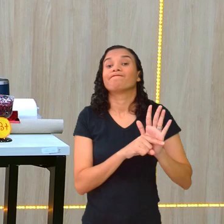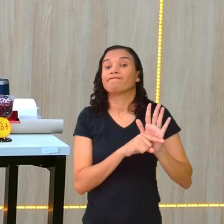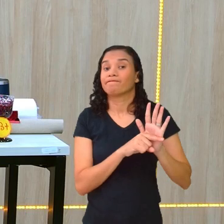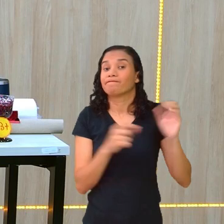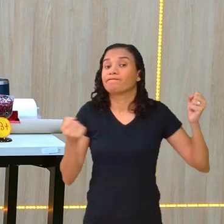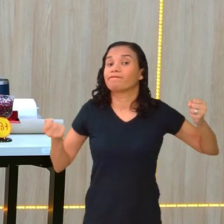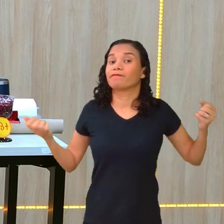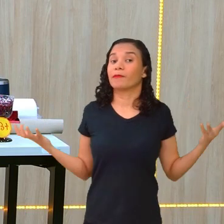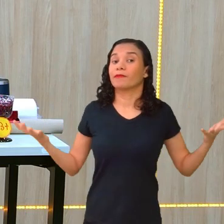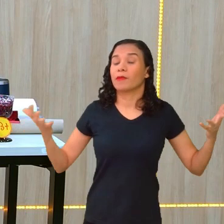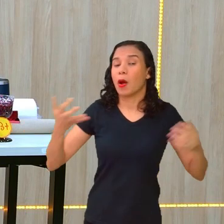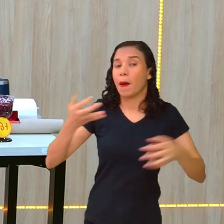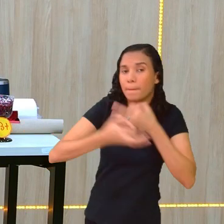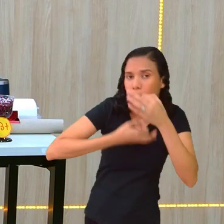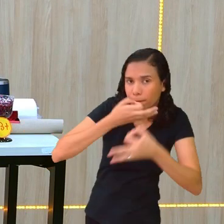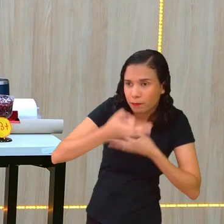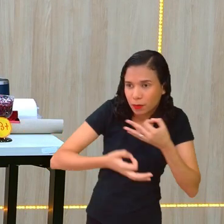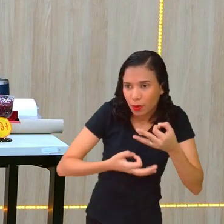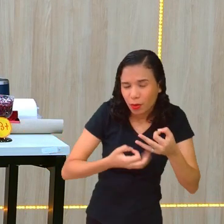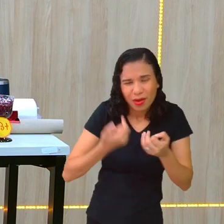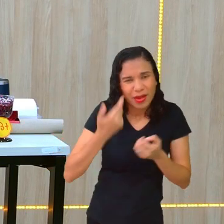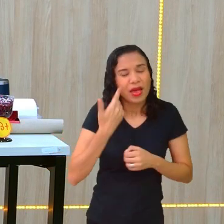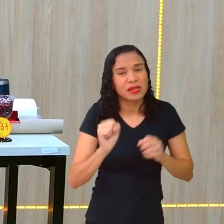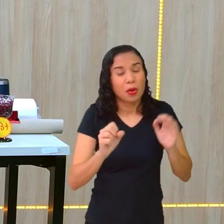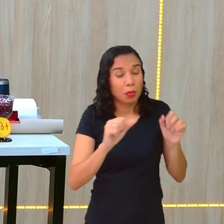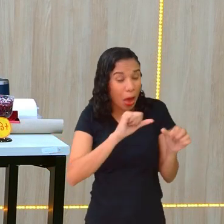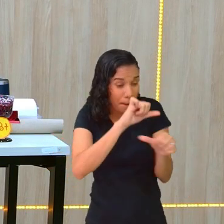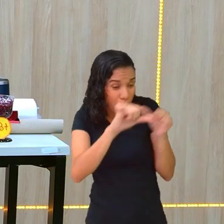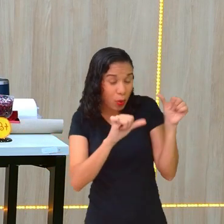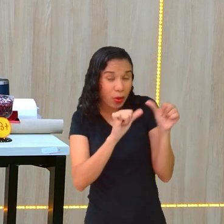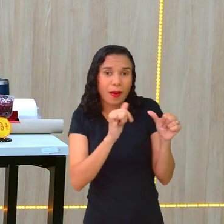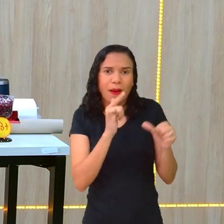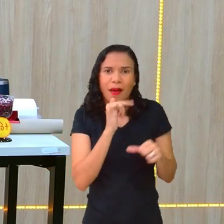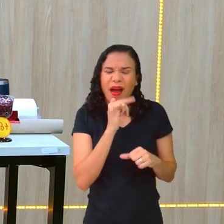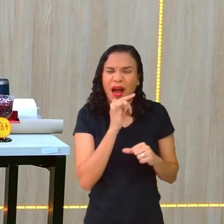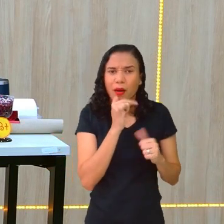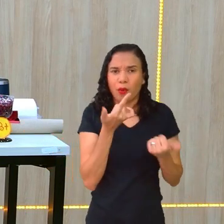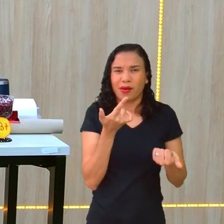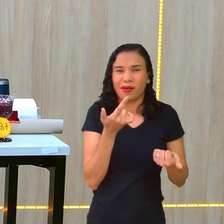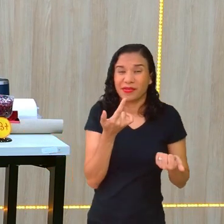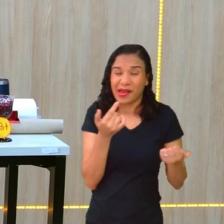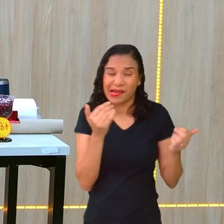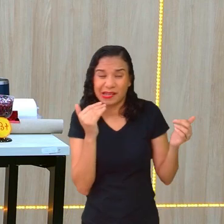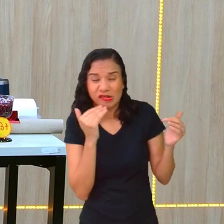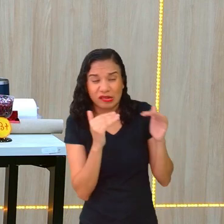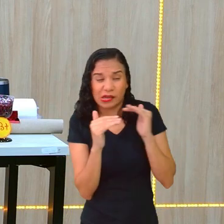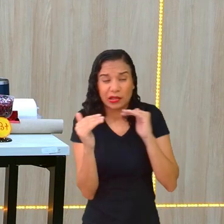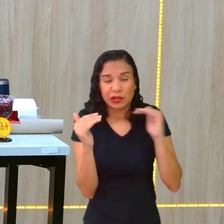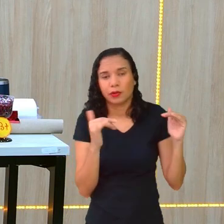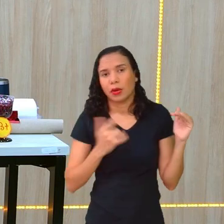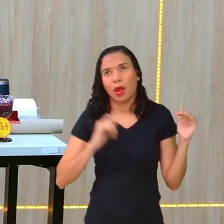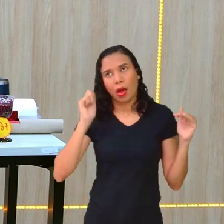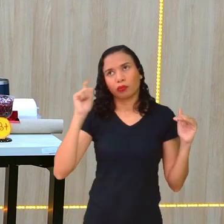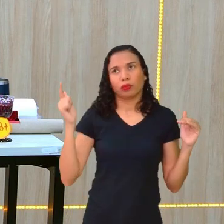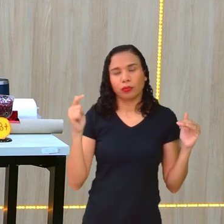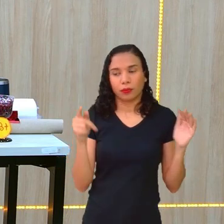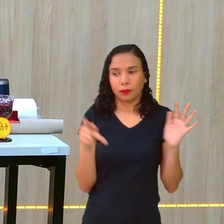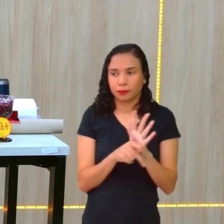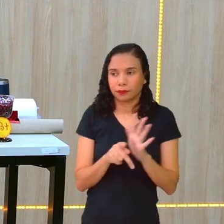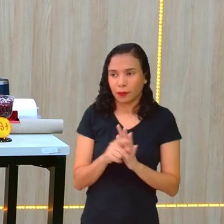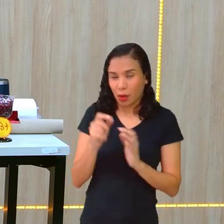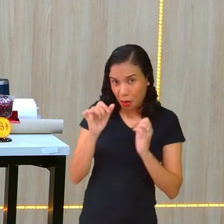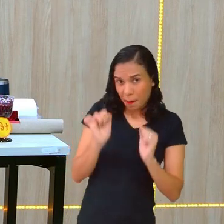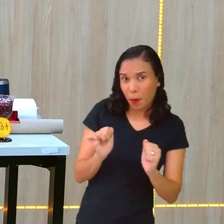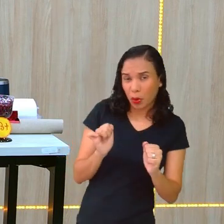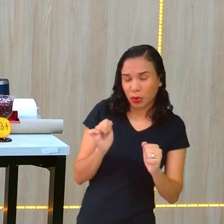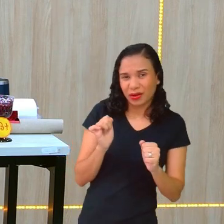O que é que vocês acham? Então, se eu colocar aqui, já vai ficar água turva. Talvez não fique tão azul por conta da quantidade de água. Será que eu